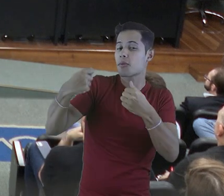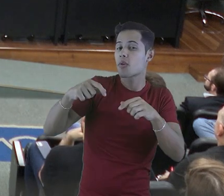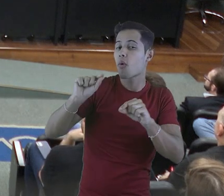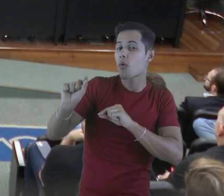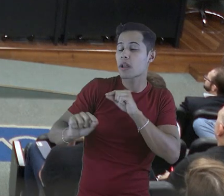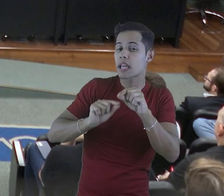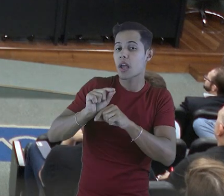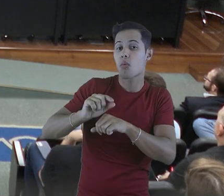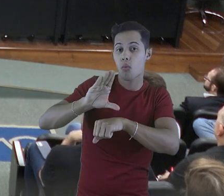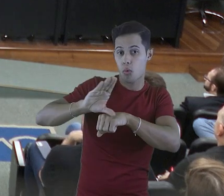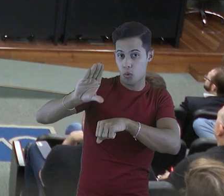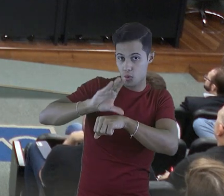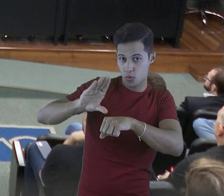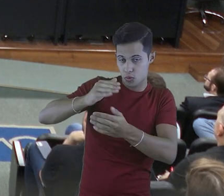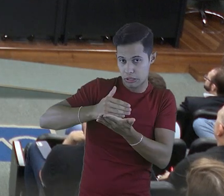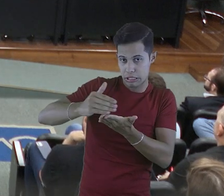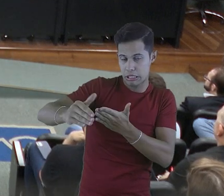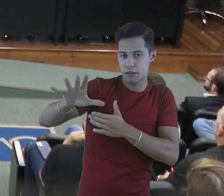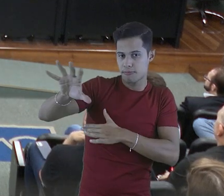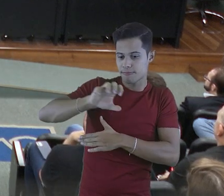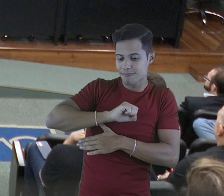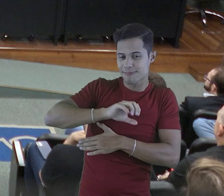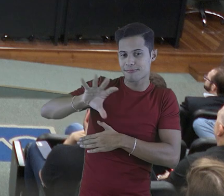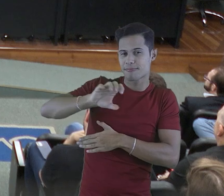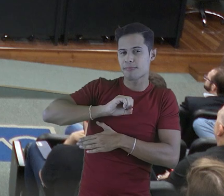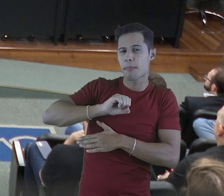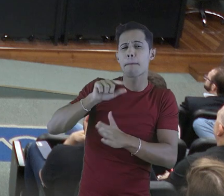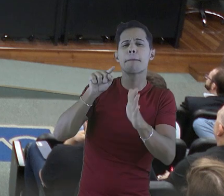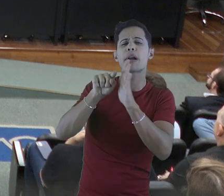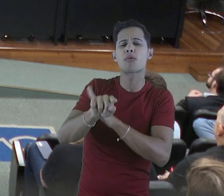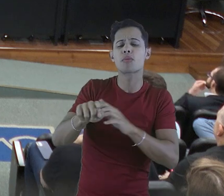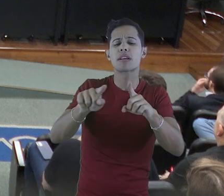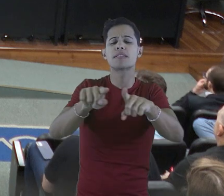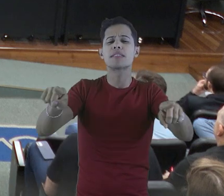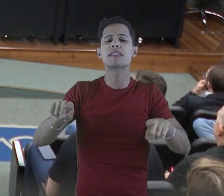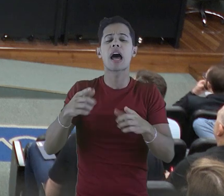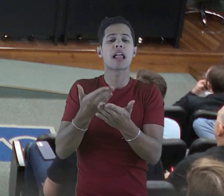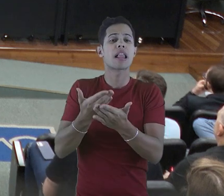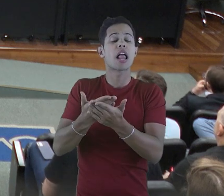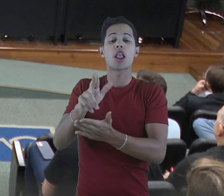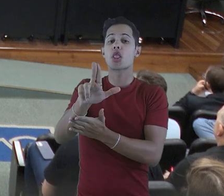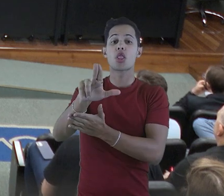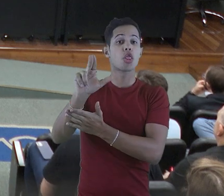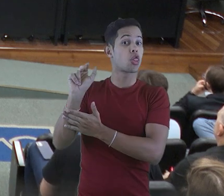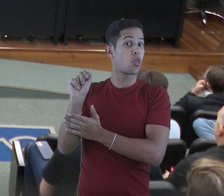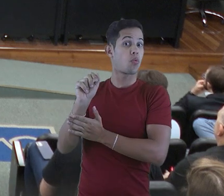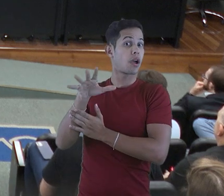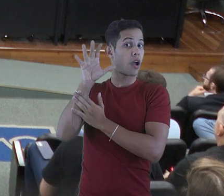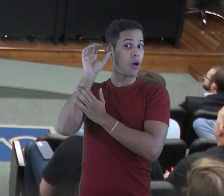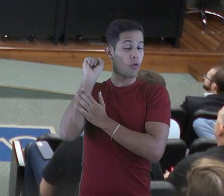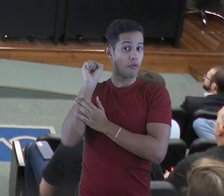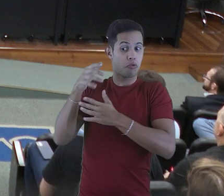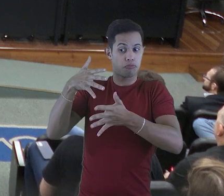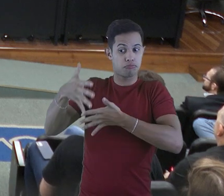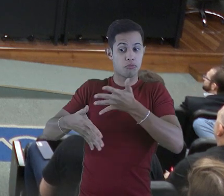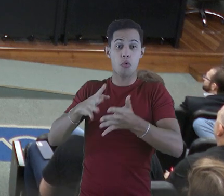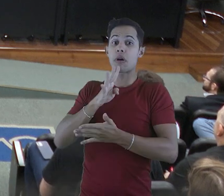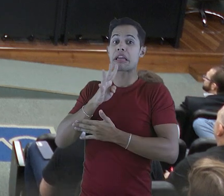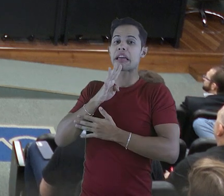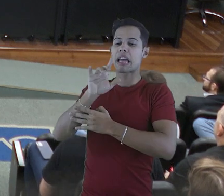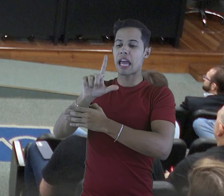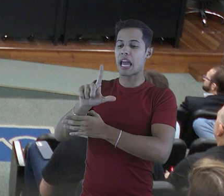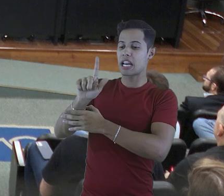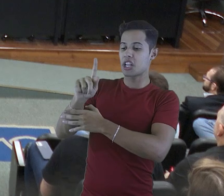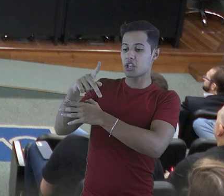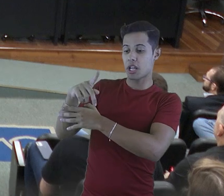sala nunca tinha ouvido falar em LGPD ou nunca nunca tinha entrado no mérito do que é LGPD assim desse